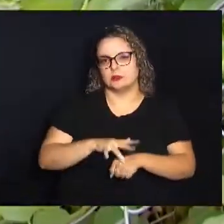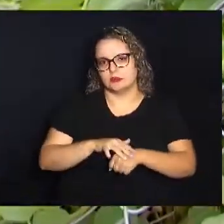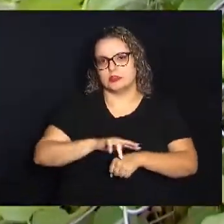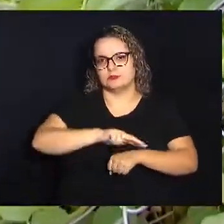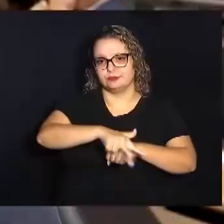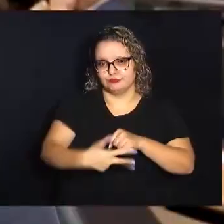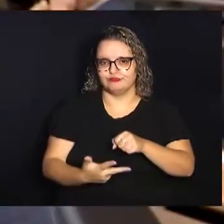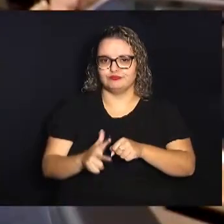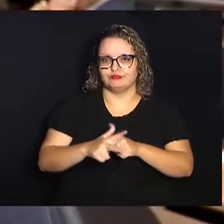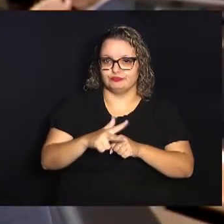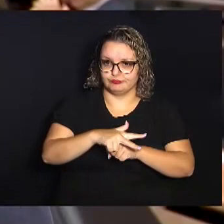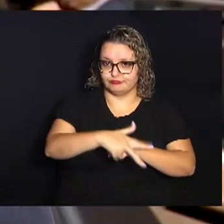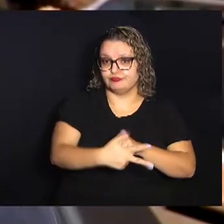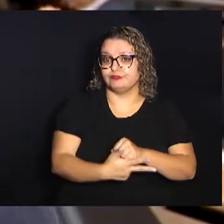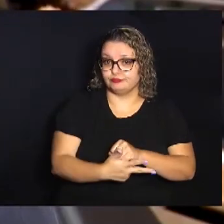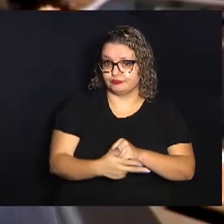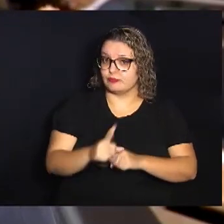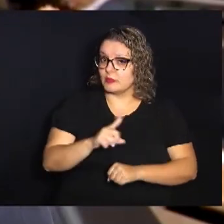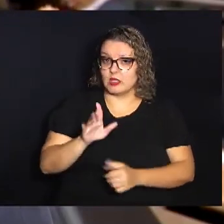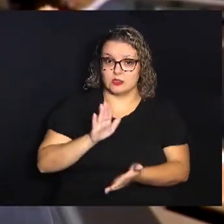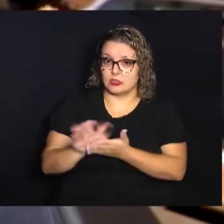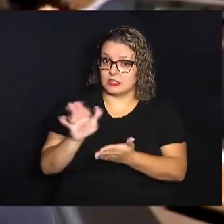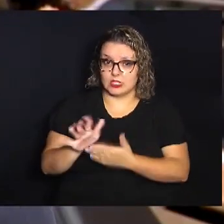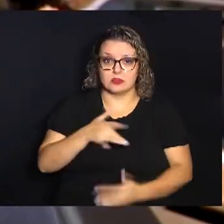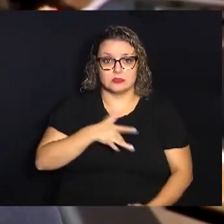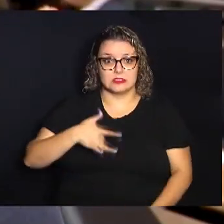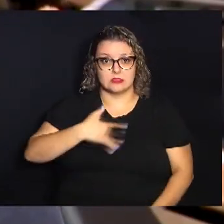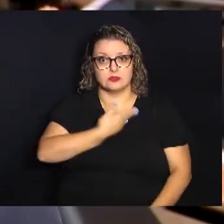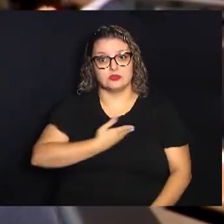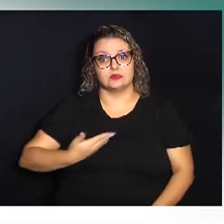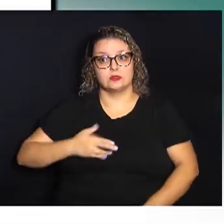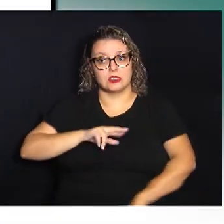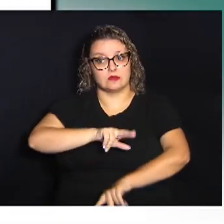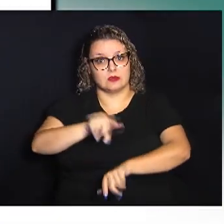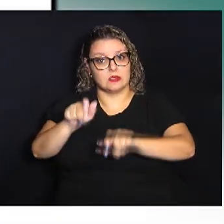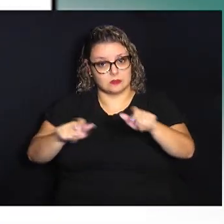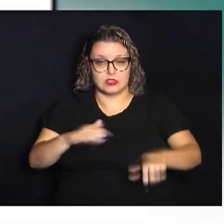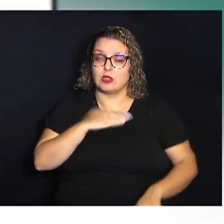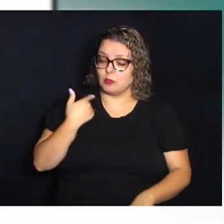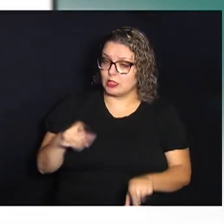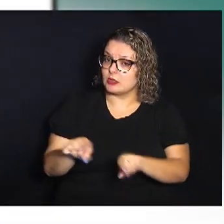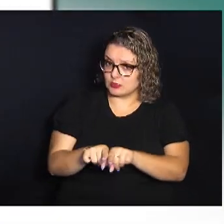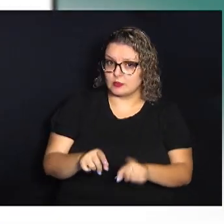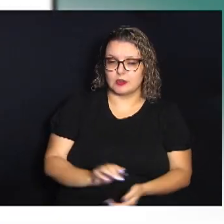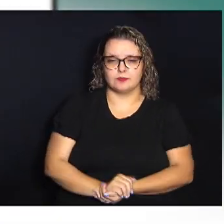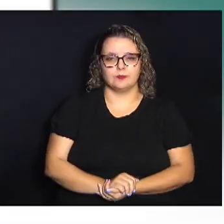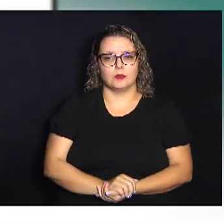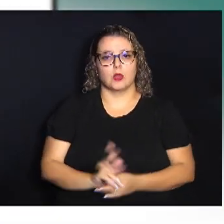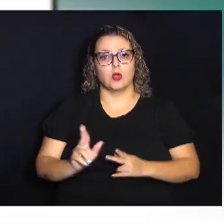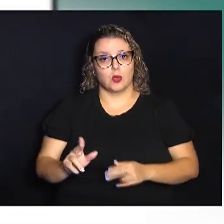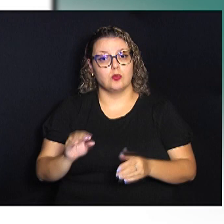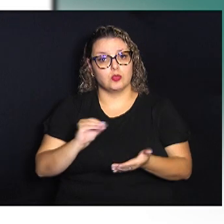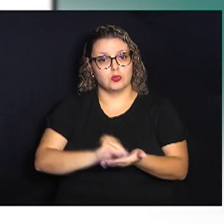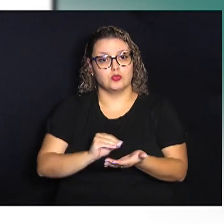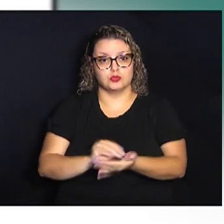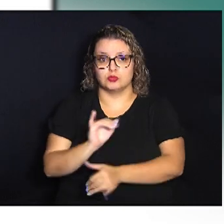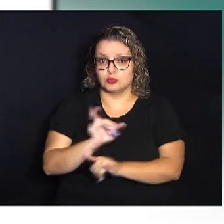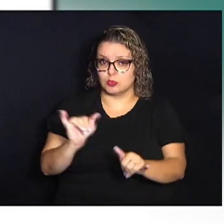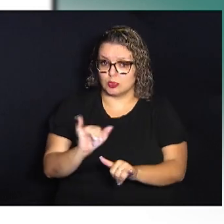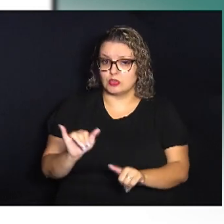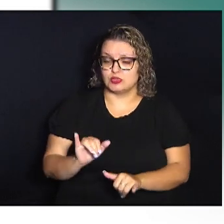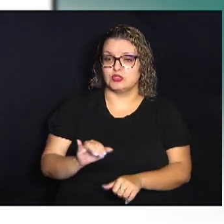algo que não só gera gastos para a saúde pública, mas muitas pessoas acabam morrendo. De acordo com o último boletim